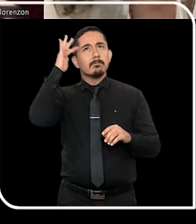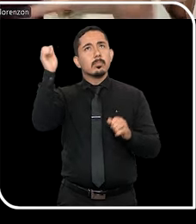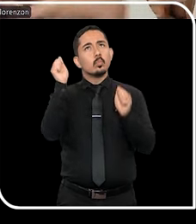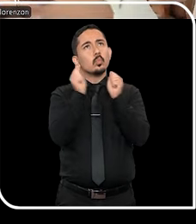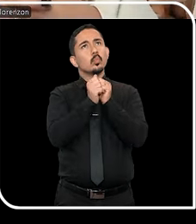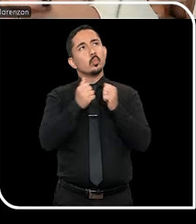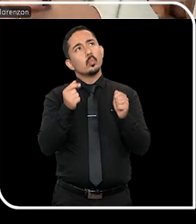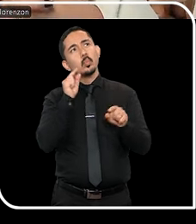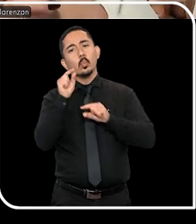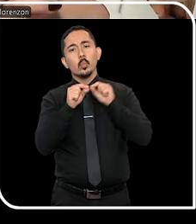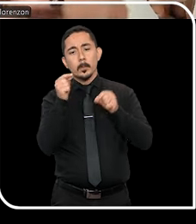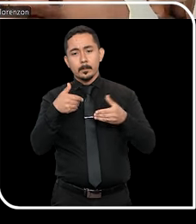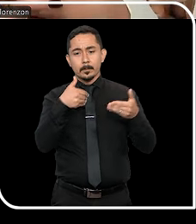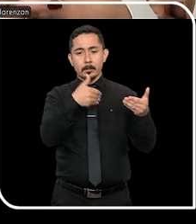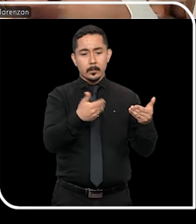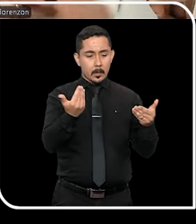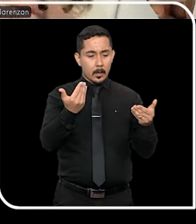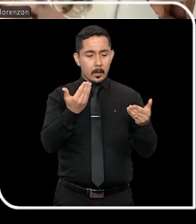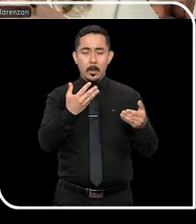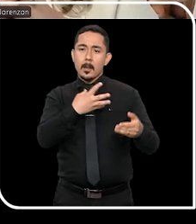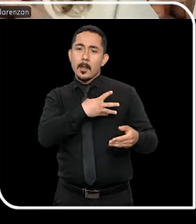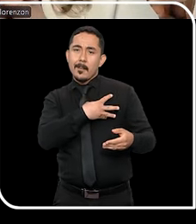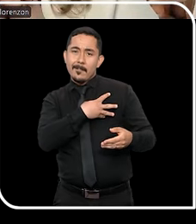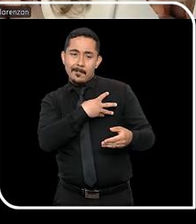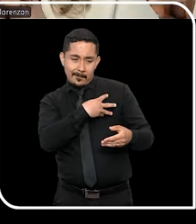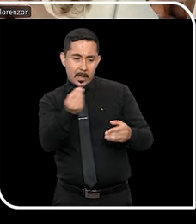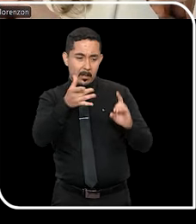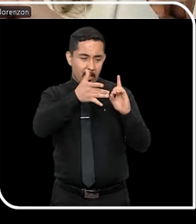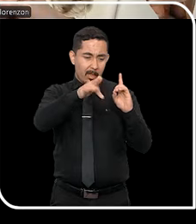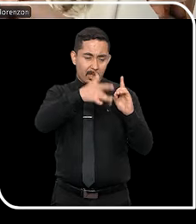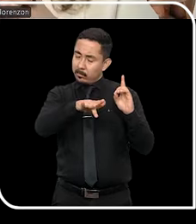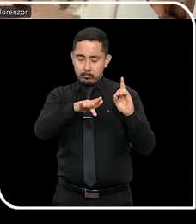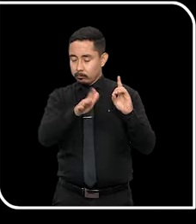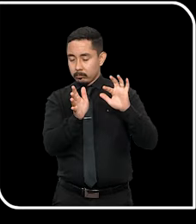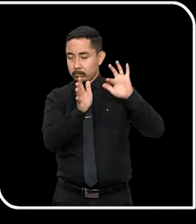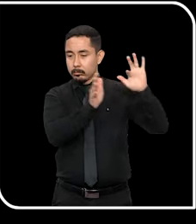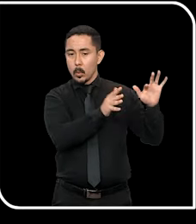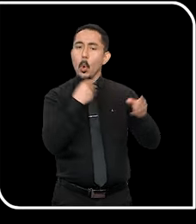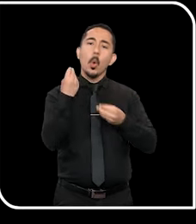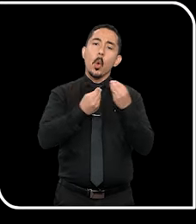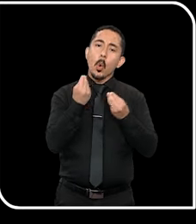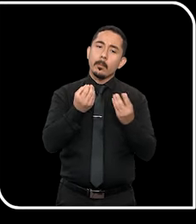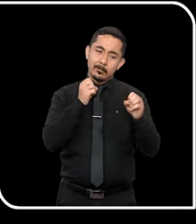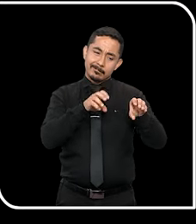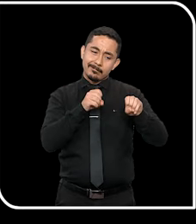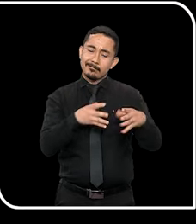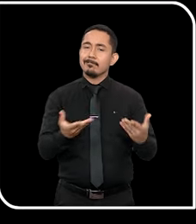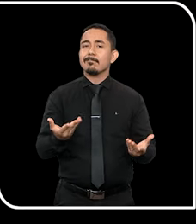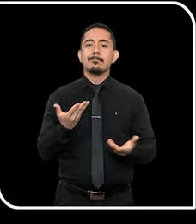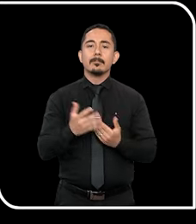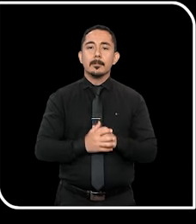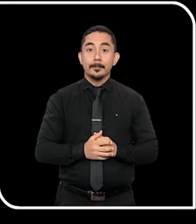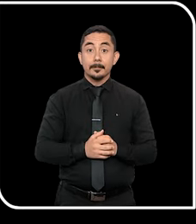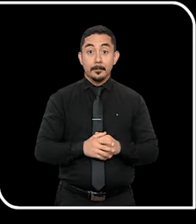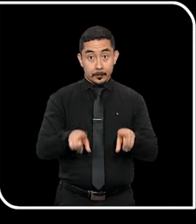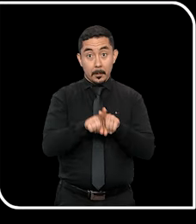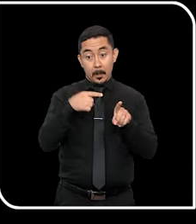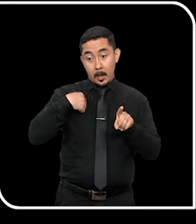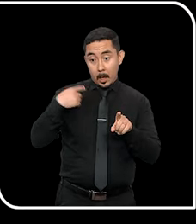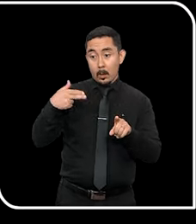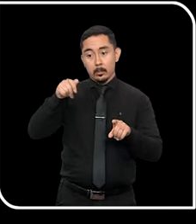elaa eh como criar filhos antic capacitistas eu e a uma pessoa com